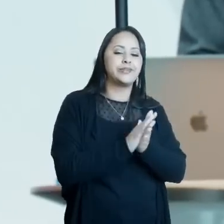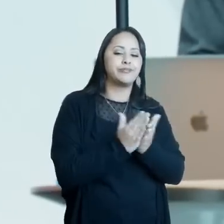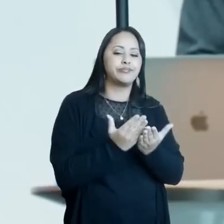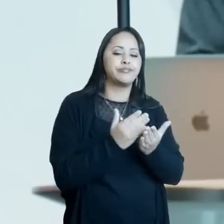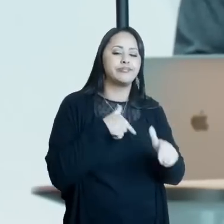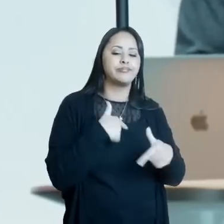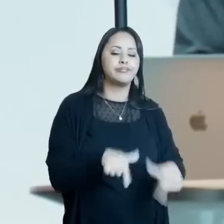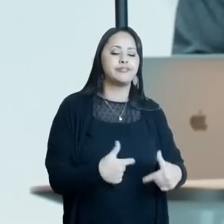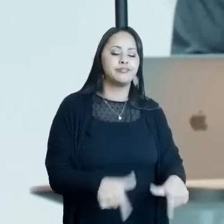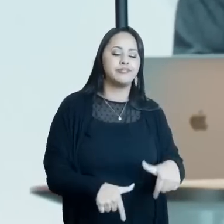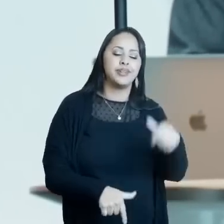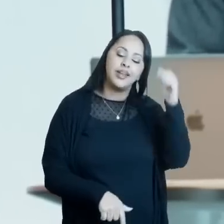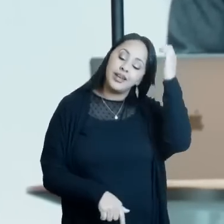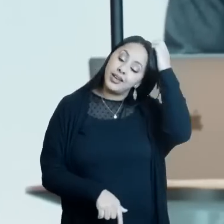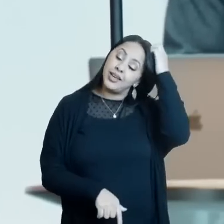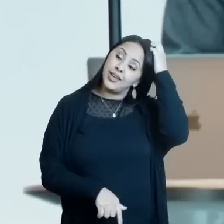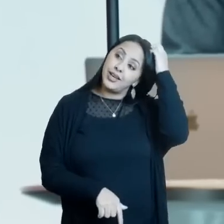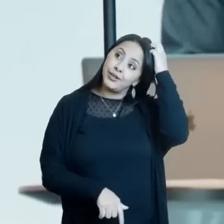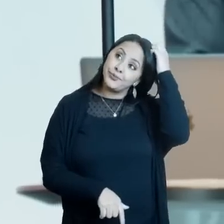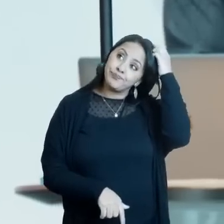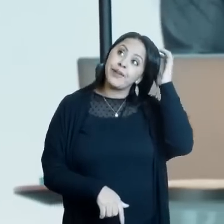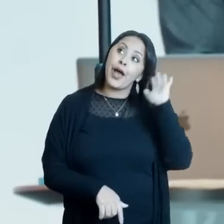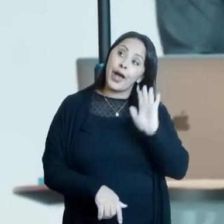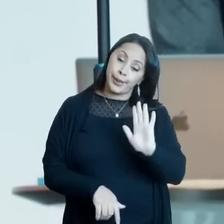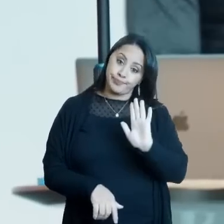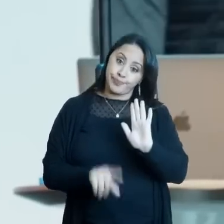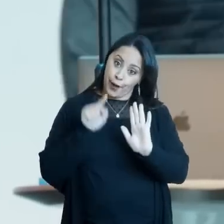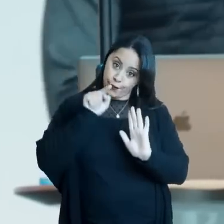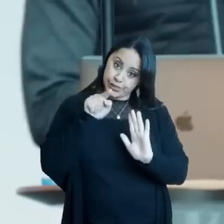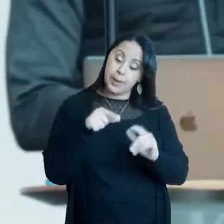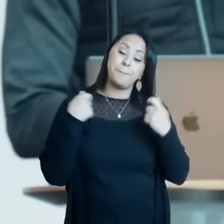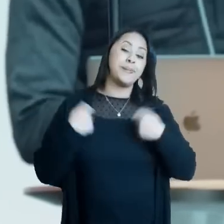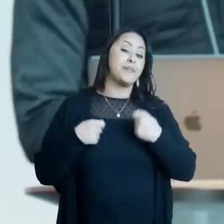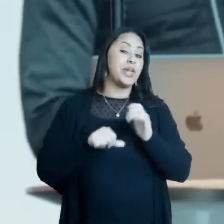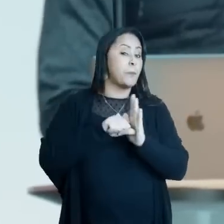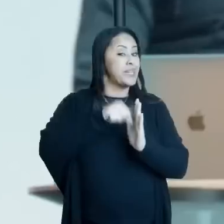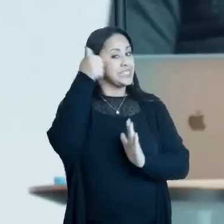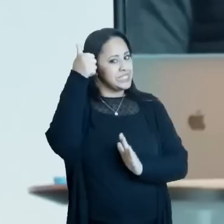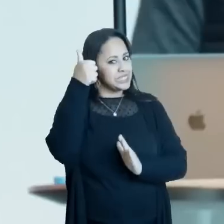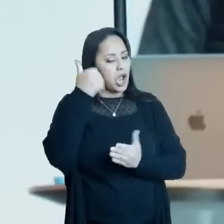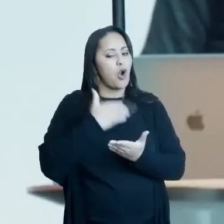segurança. Se você está na CLT, querendo ou não, você já tem uma certa segurança. Então, você precisa primeiro